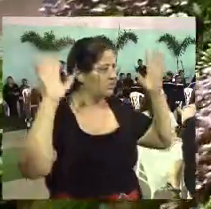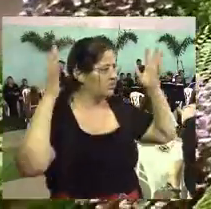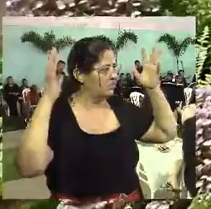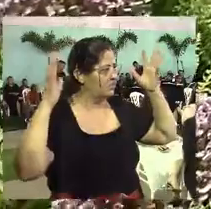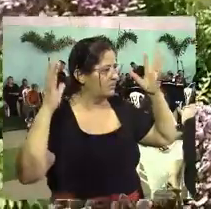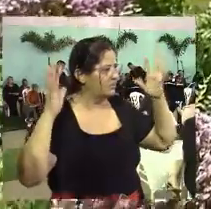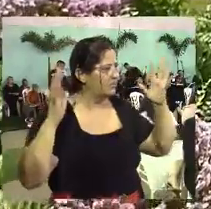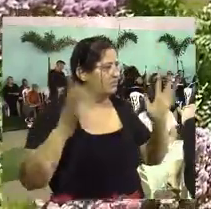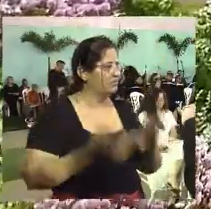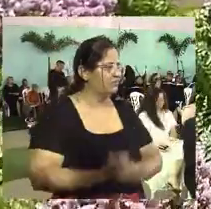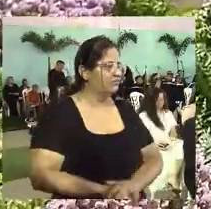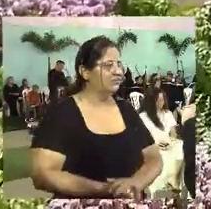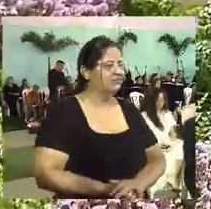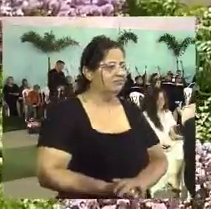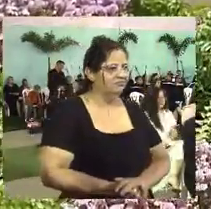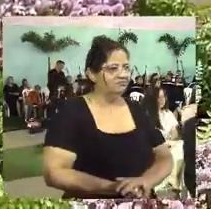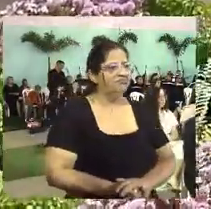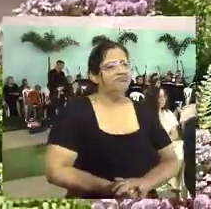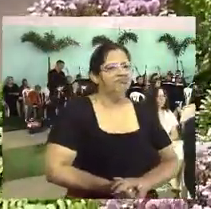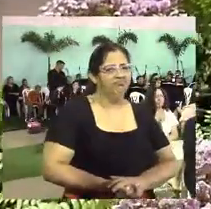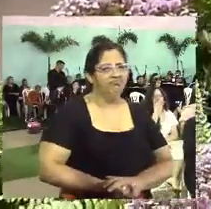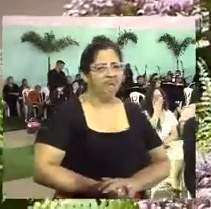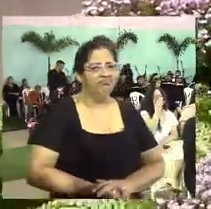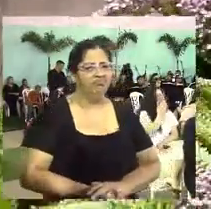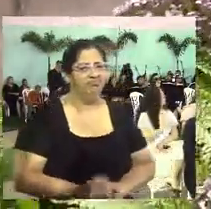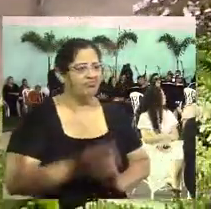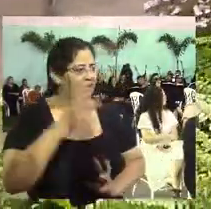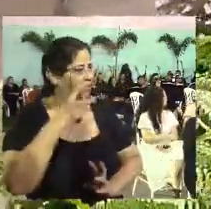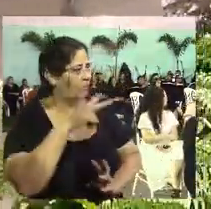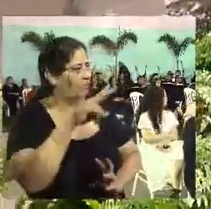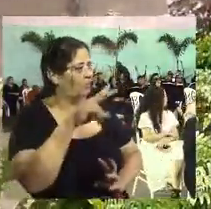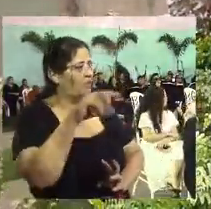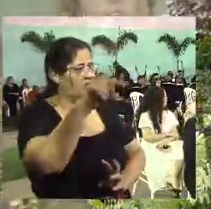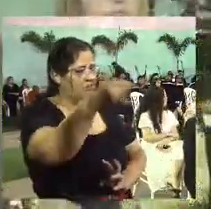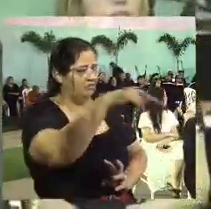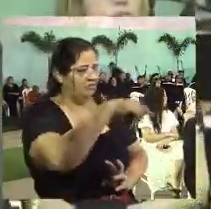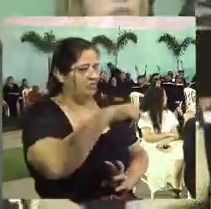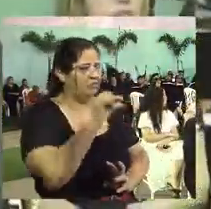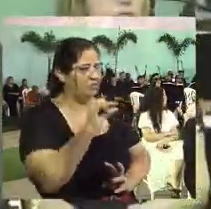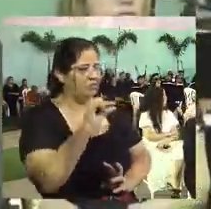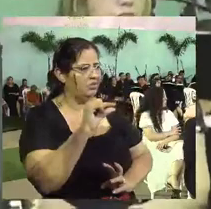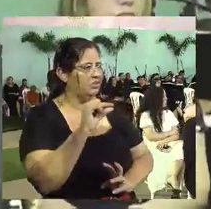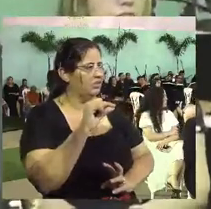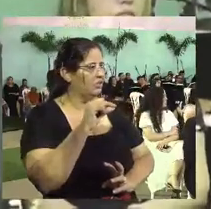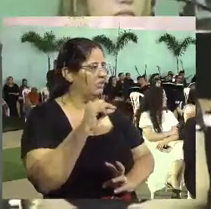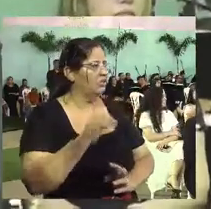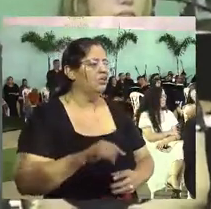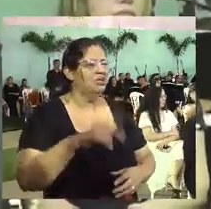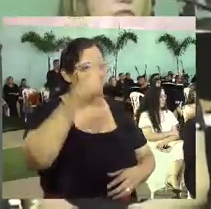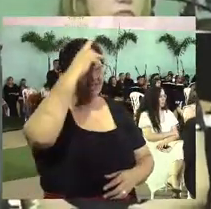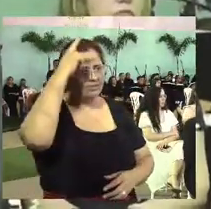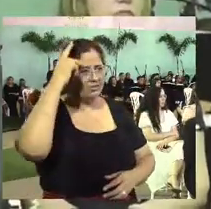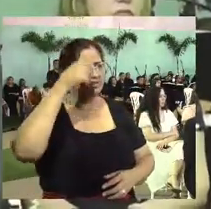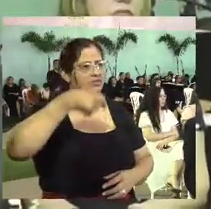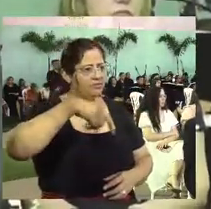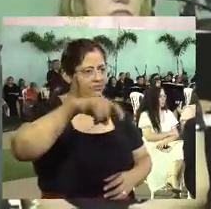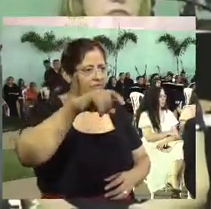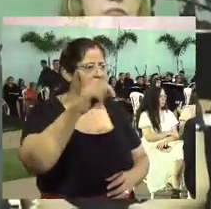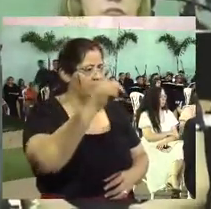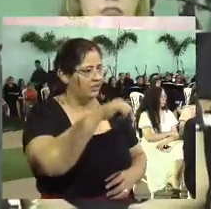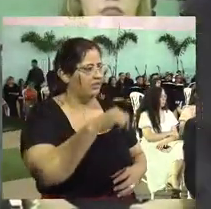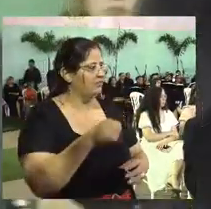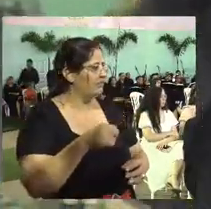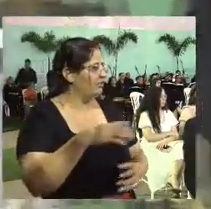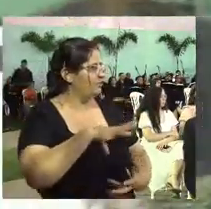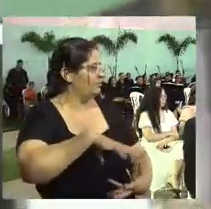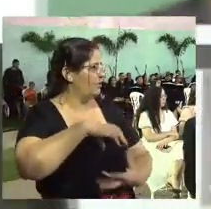evangelizando a gente já tinha 300 almas aqui olha lá tá vindo de pouquinho se os que foram tão trazendo pode colocar as minhas por favor